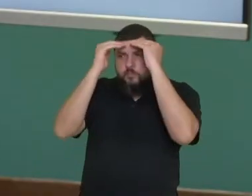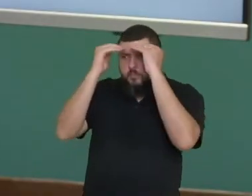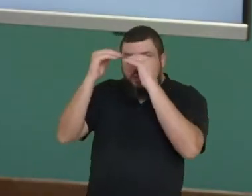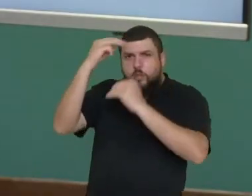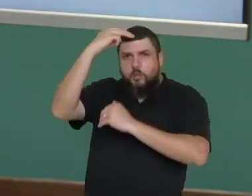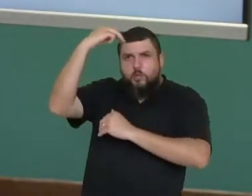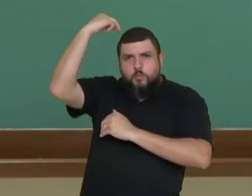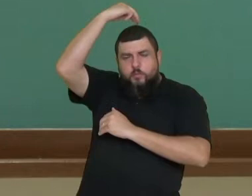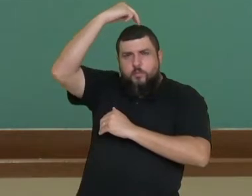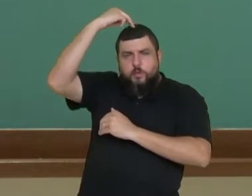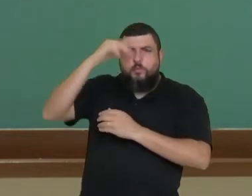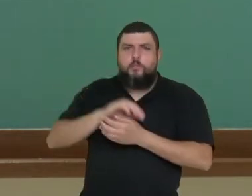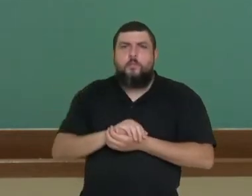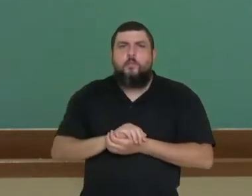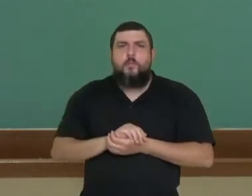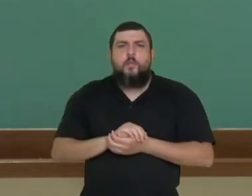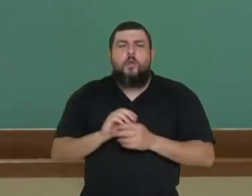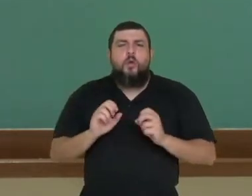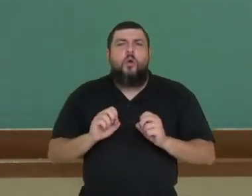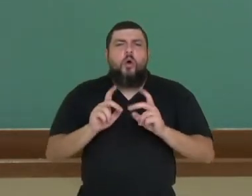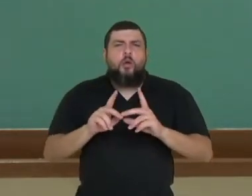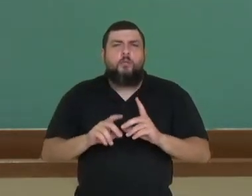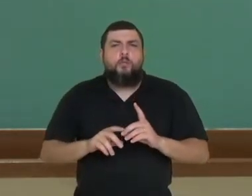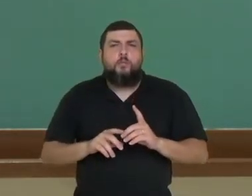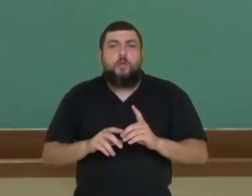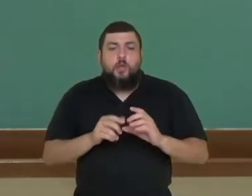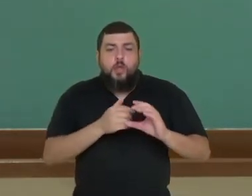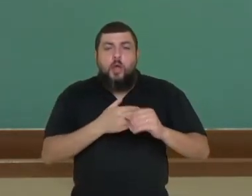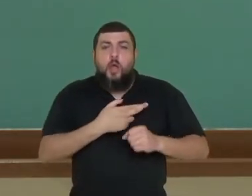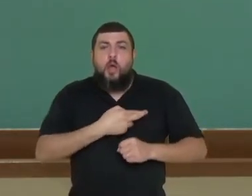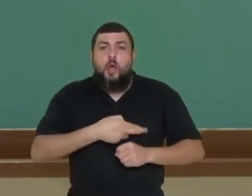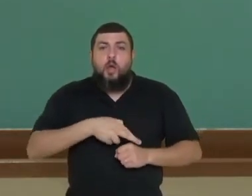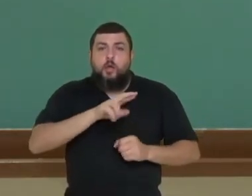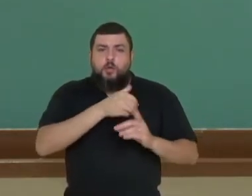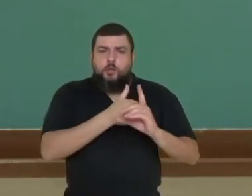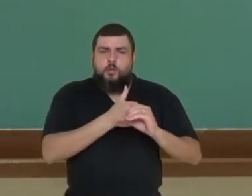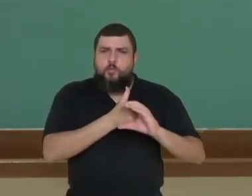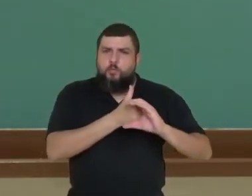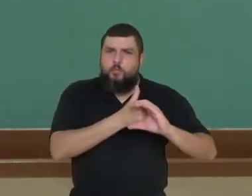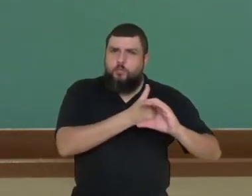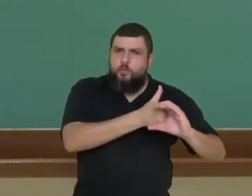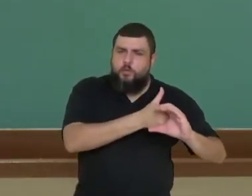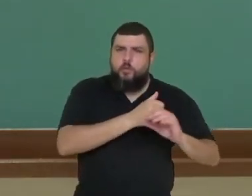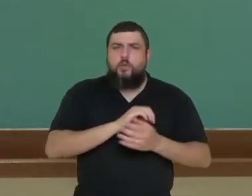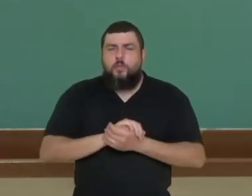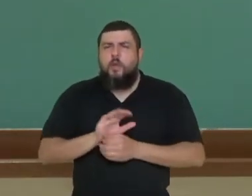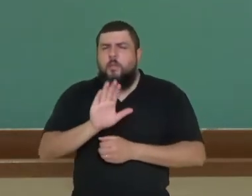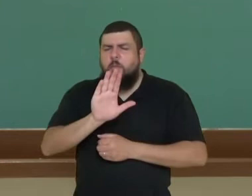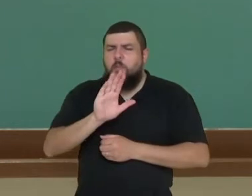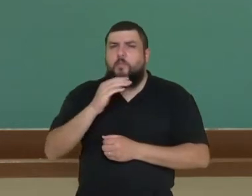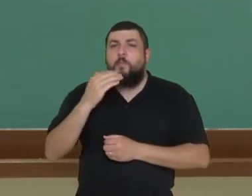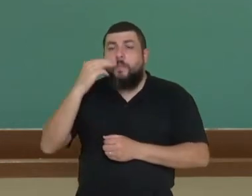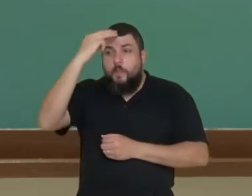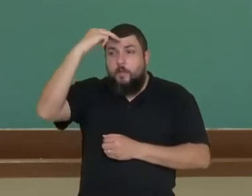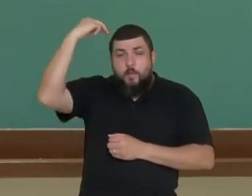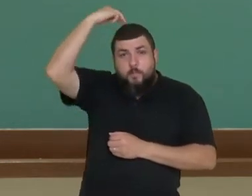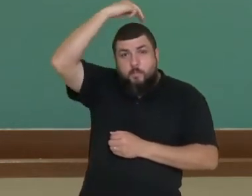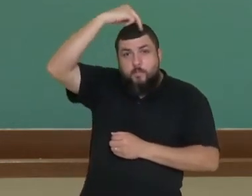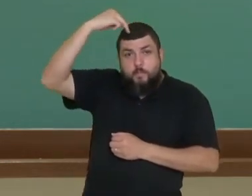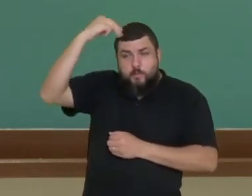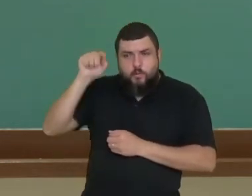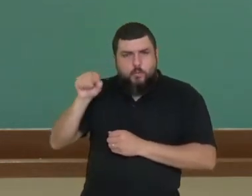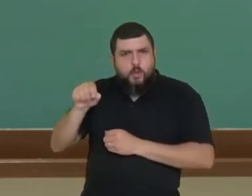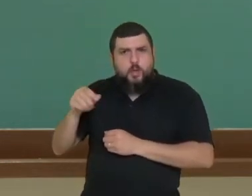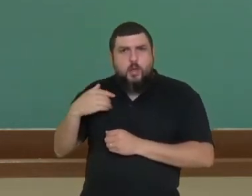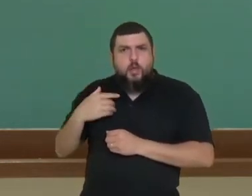Deus do cristianismo, só com outro nome. Como assim, professor? Maomé era um coraixita, era um comerciante. E acredito que ele teve conhecimento do cristianismo